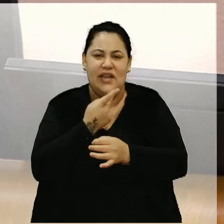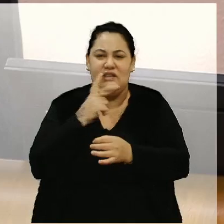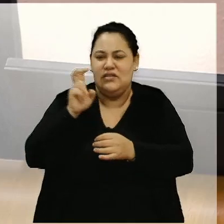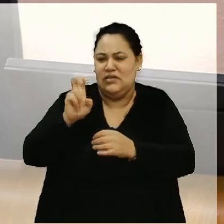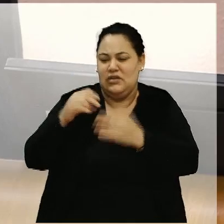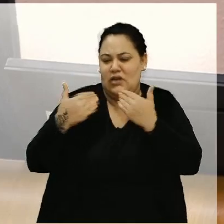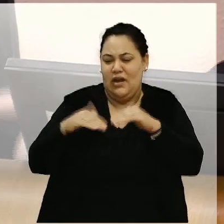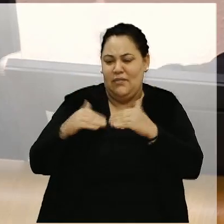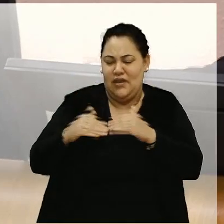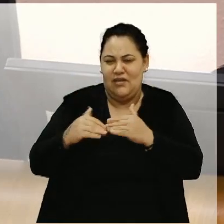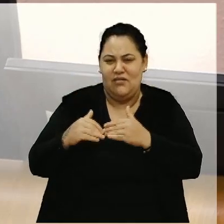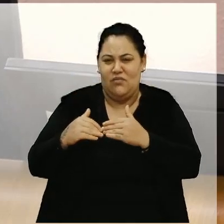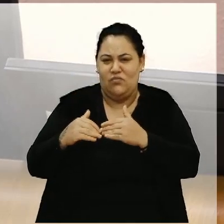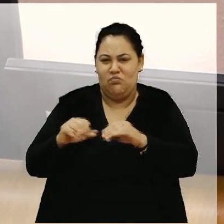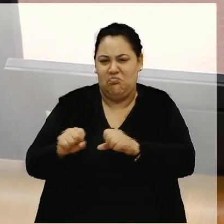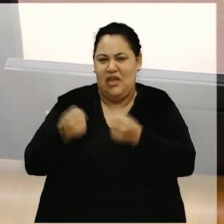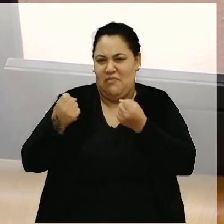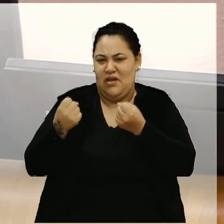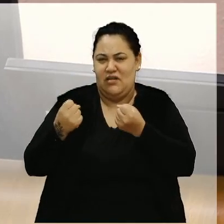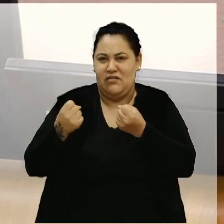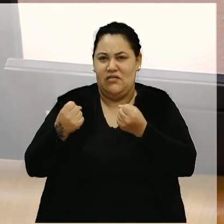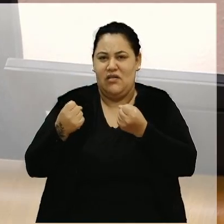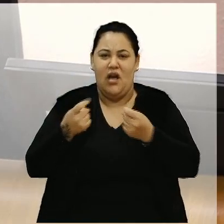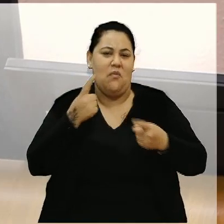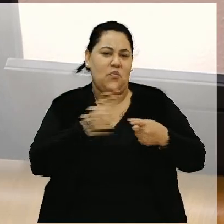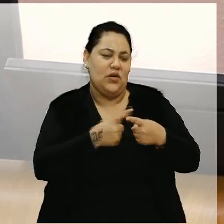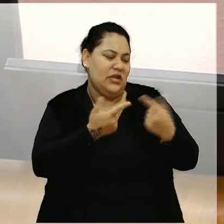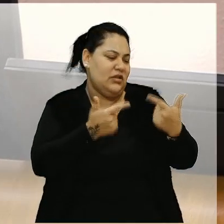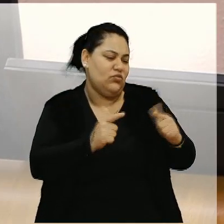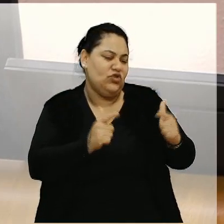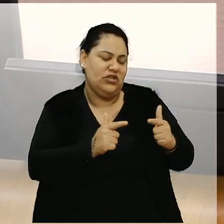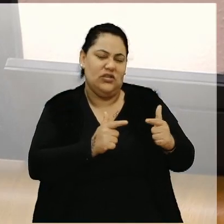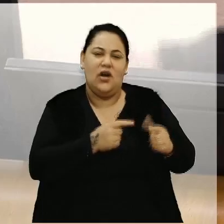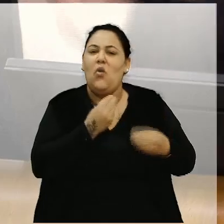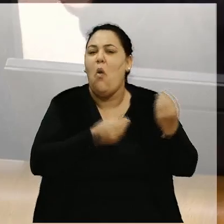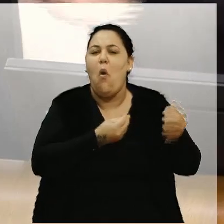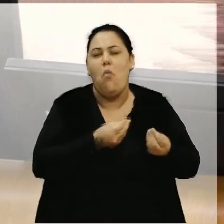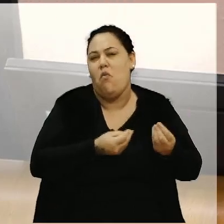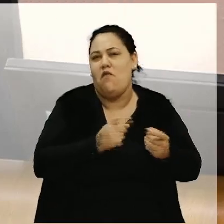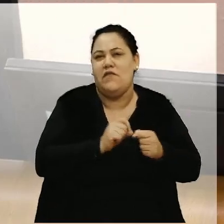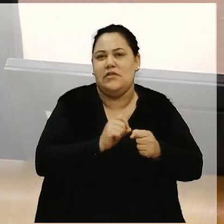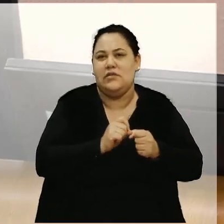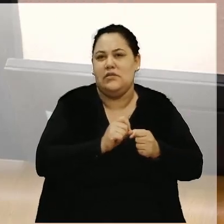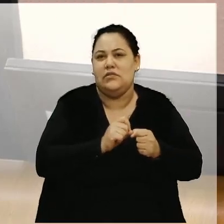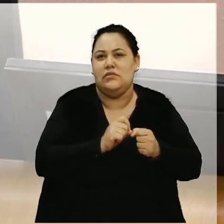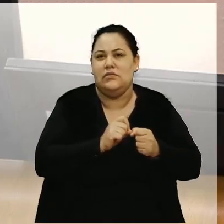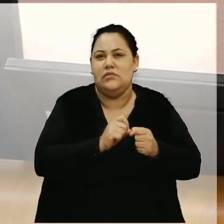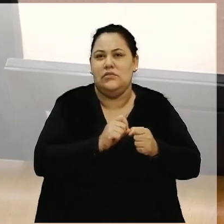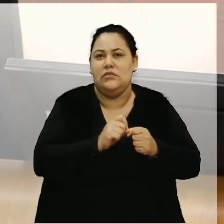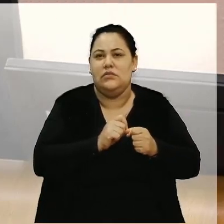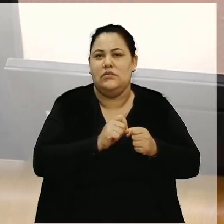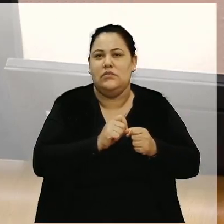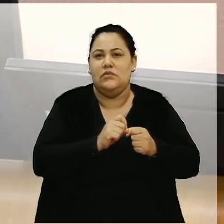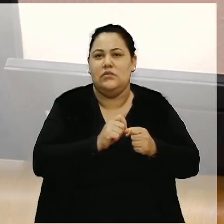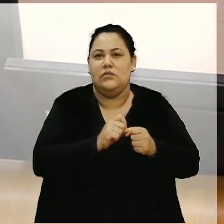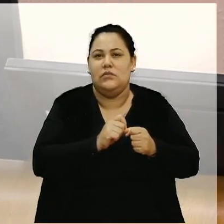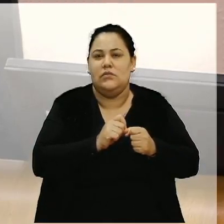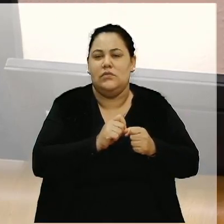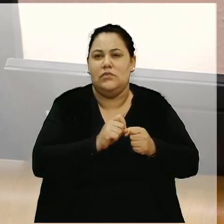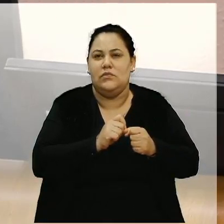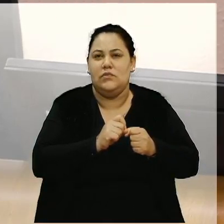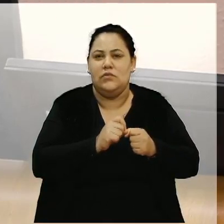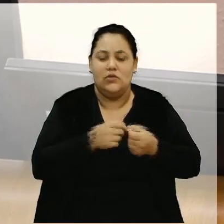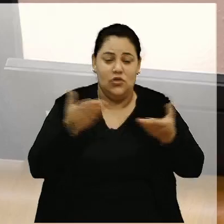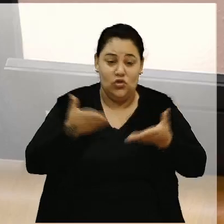estavam estragados, e ele disse que, porque não tinha peça, porque isso, aquilo. E a prerrogativa do então vereador e hoje